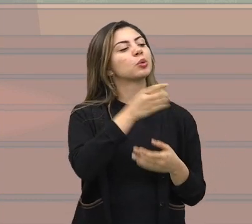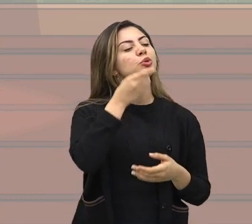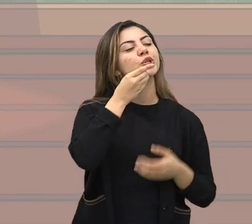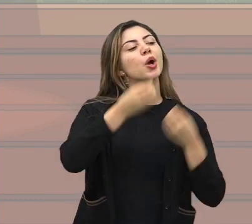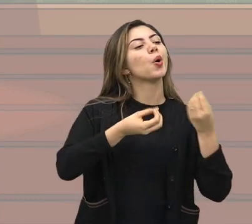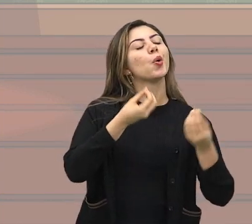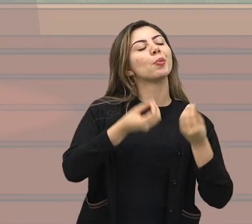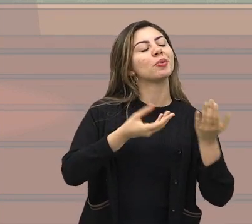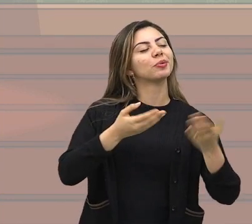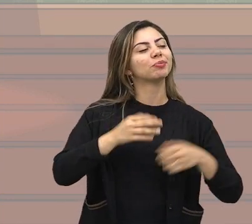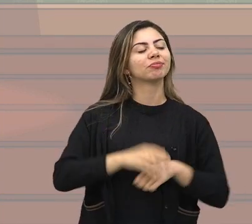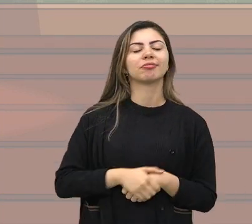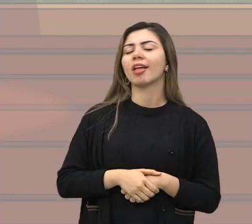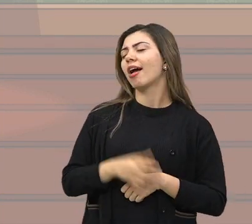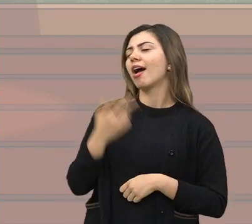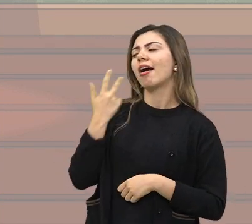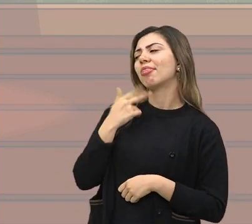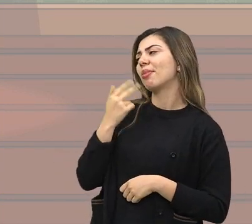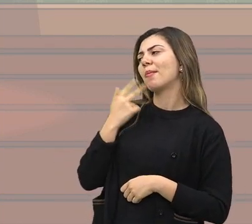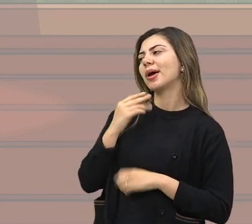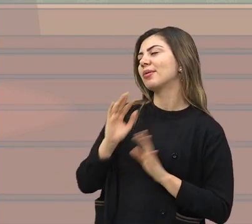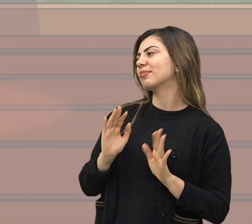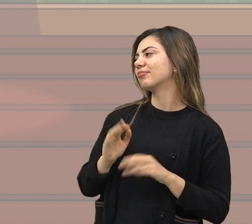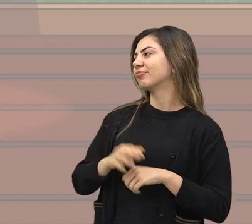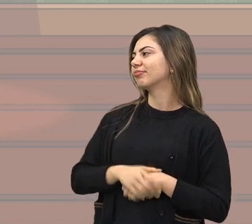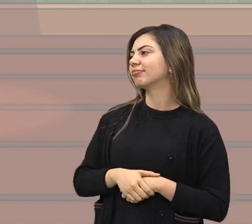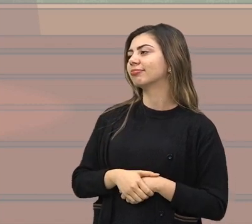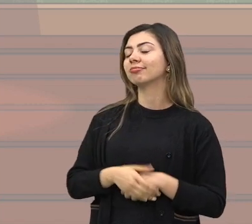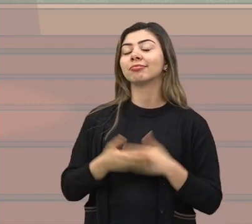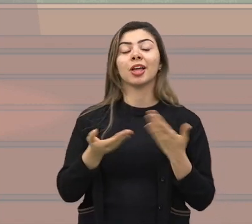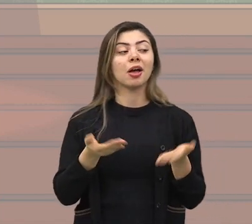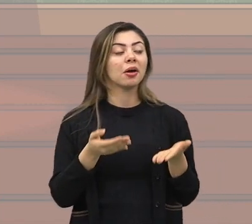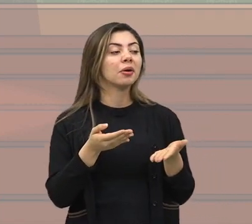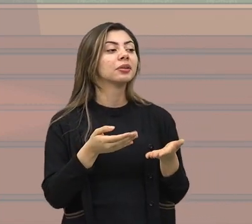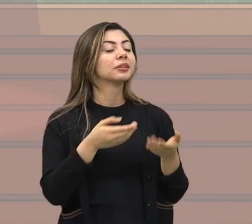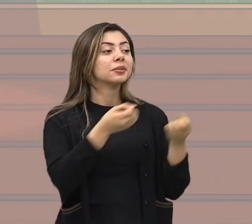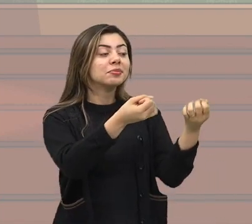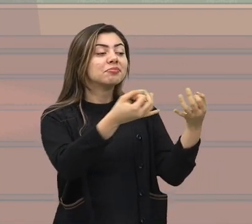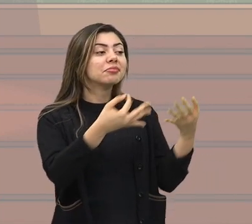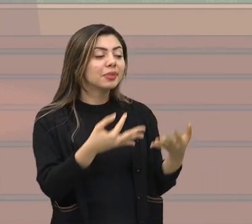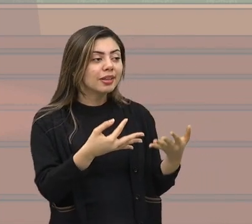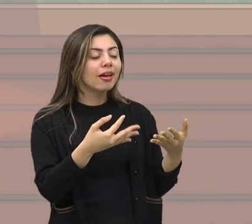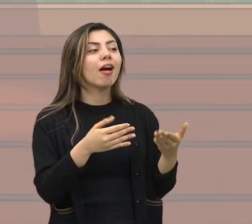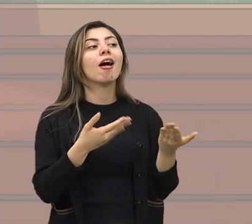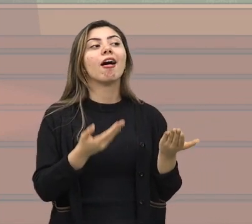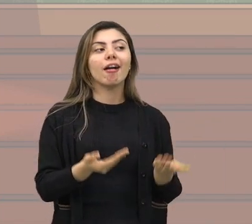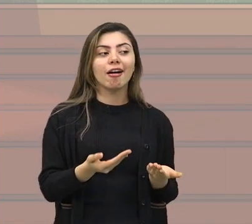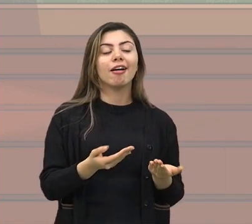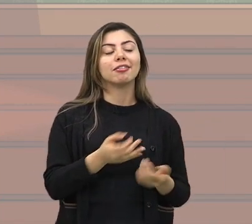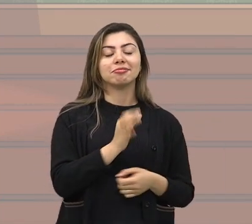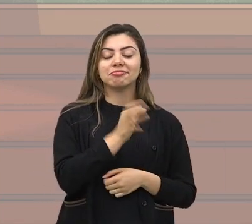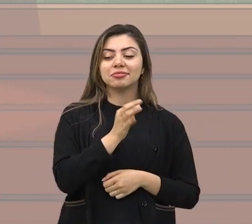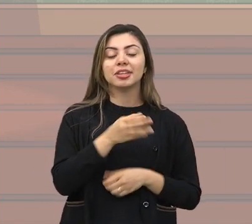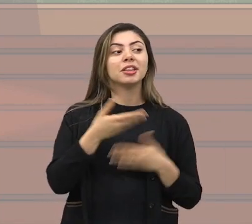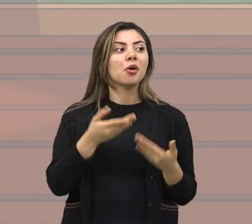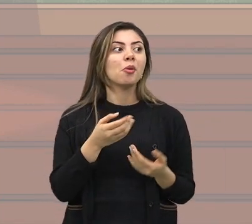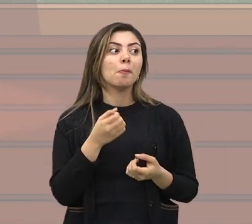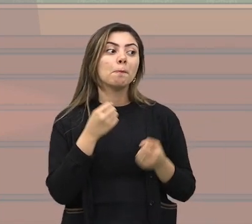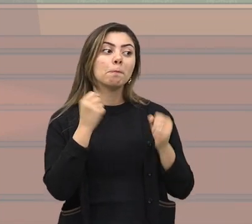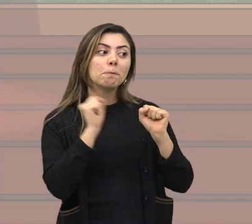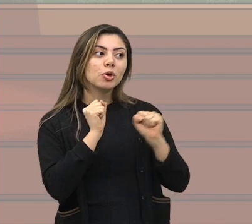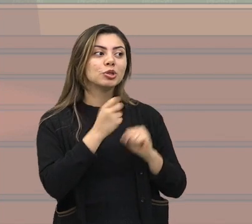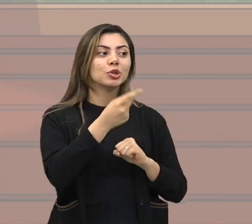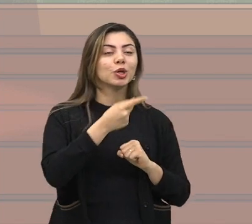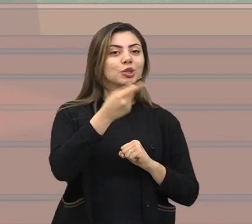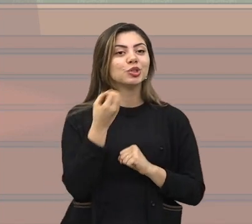dia? O de sempre, meu caro. Deixe-me ver. Sim! Que tal uma viagem ao Rio